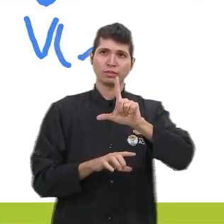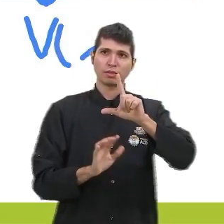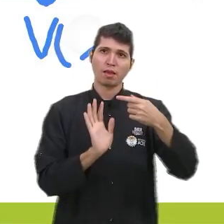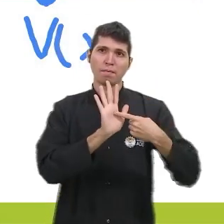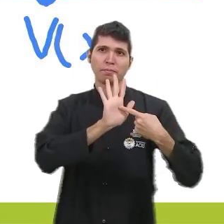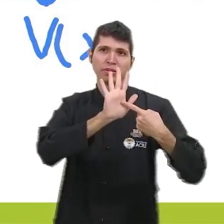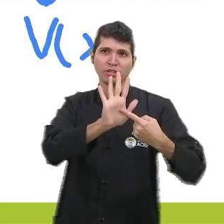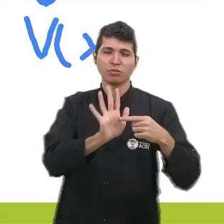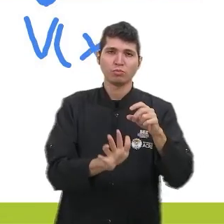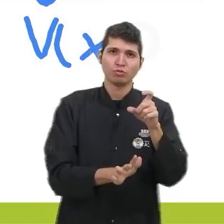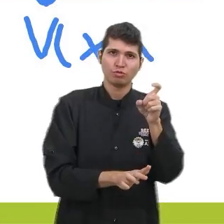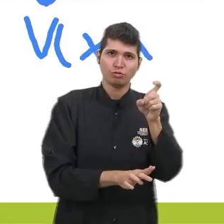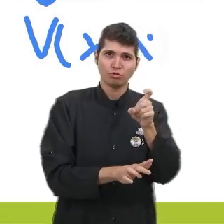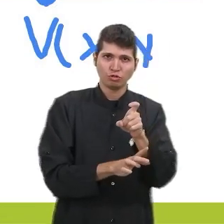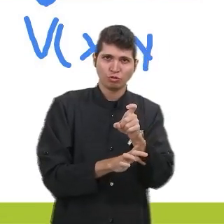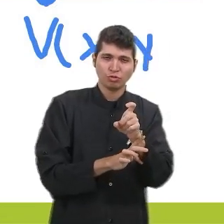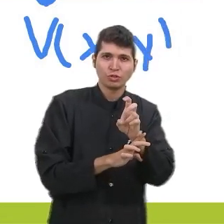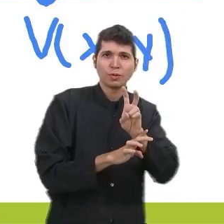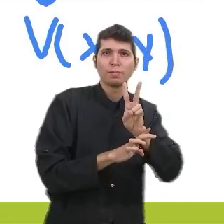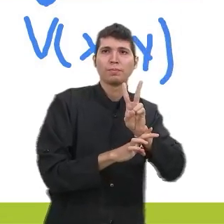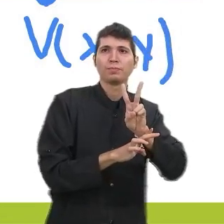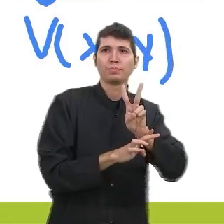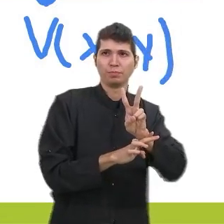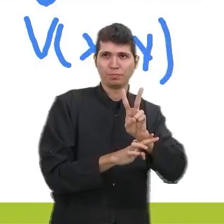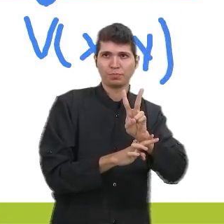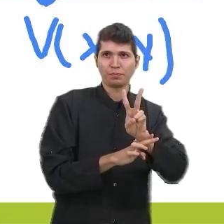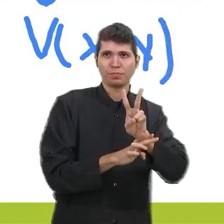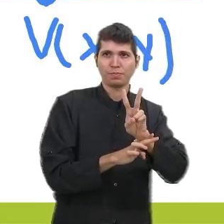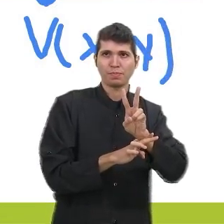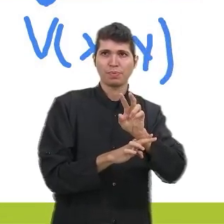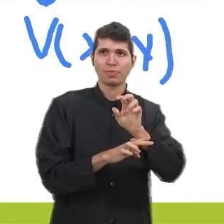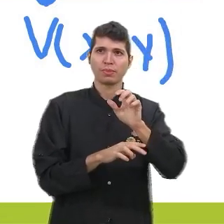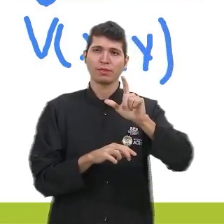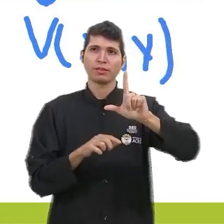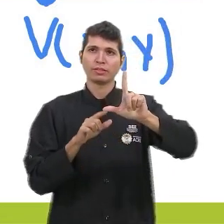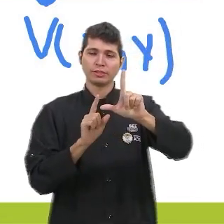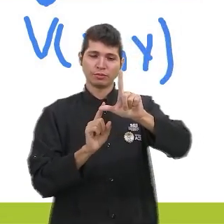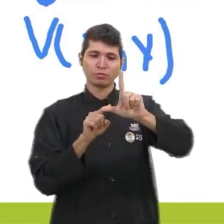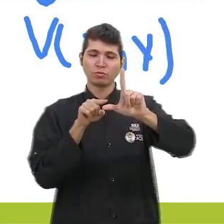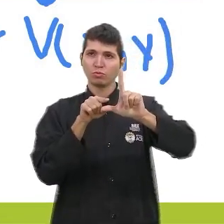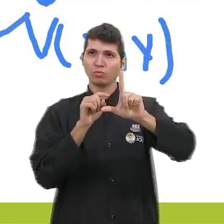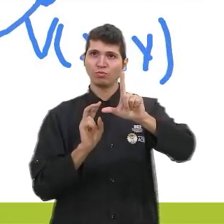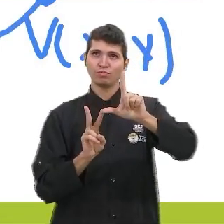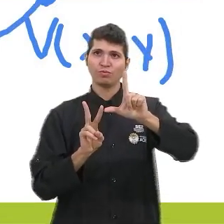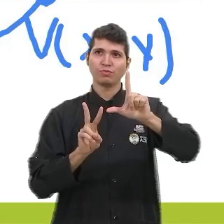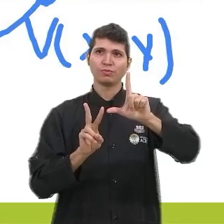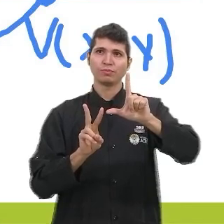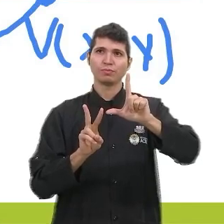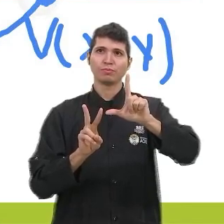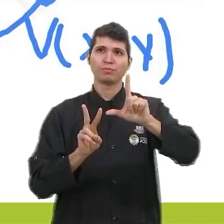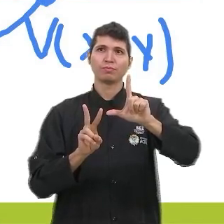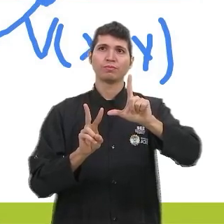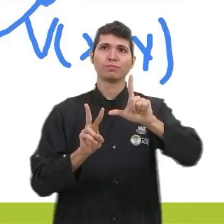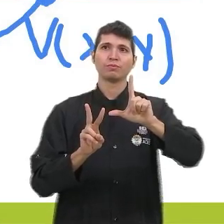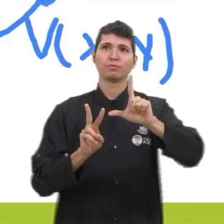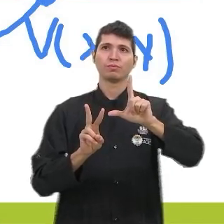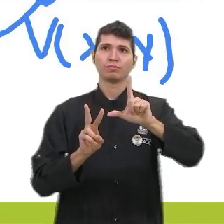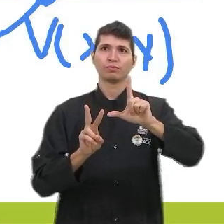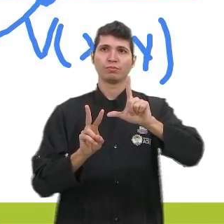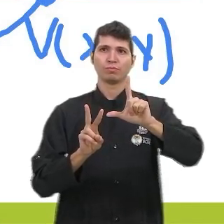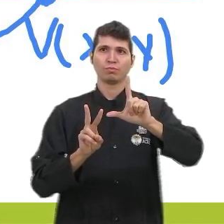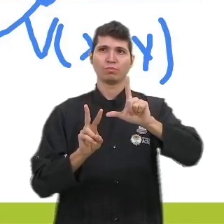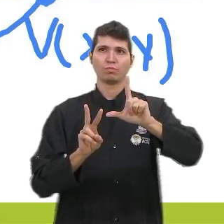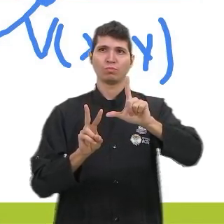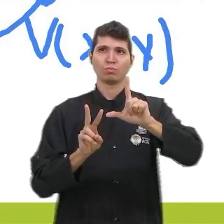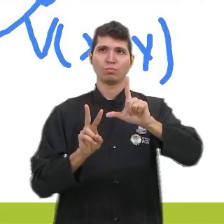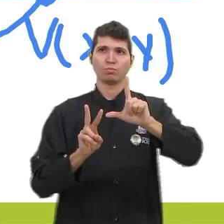Tanto x quanto y, tá bom? No caso, o y de vértice aqui, ó. O x de vértice, né? E o y de vértice, ele coincidem, tá,